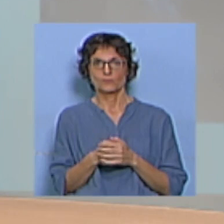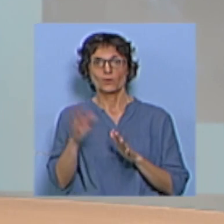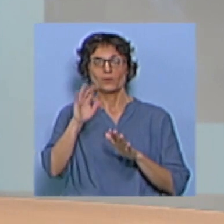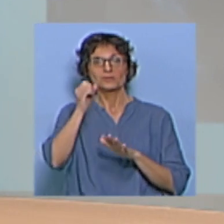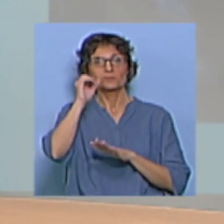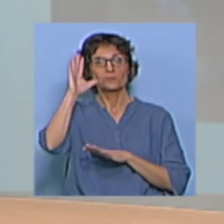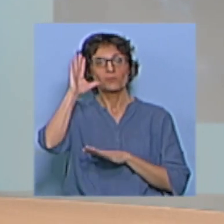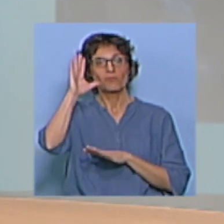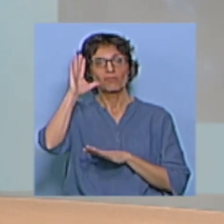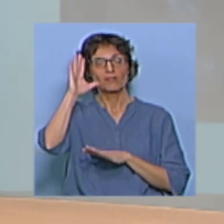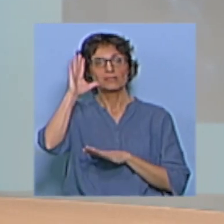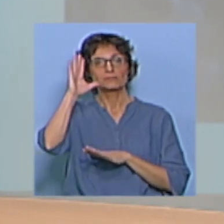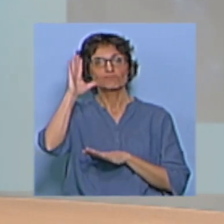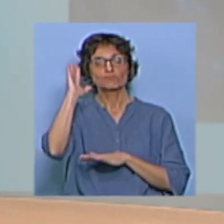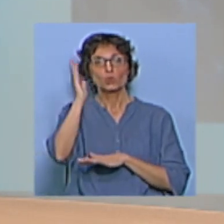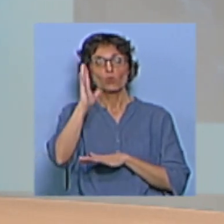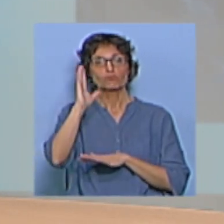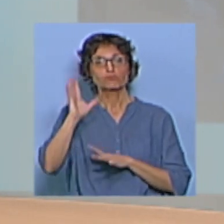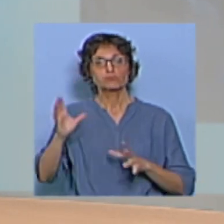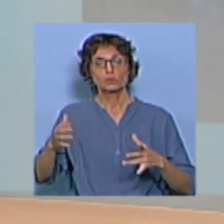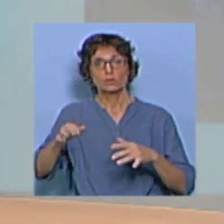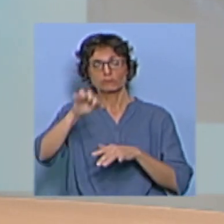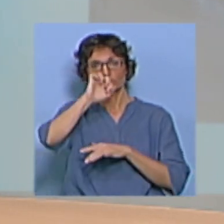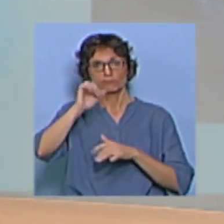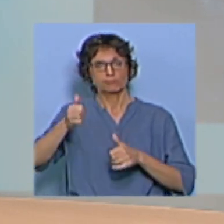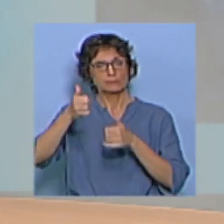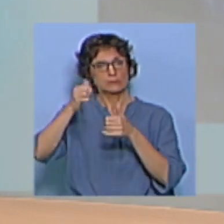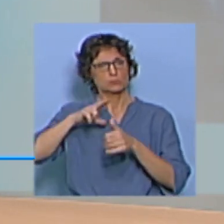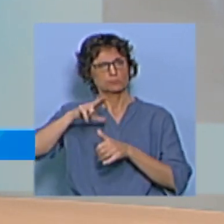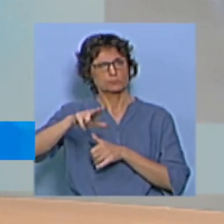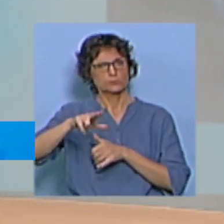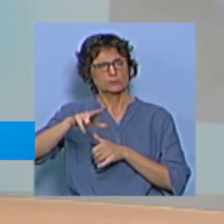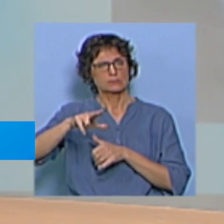Olá, muito boa tarde. A Conferência Episcopal Portuguesa elegeu os órgãos sociais para o triênio